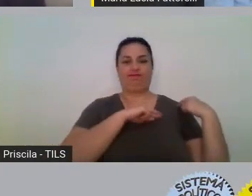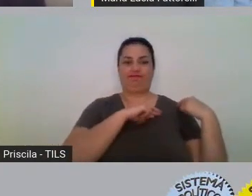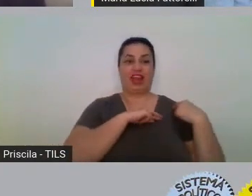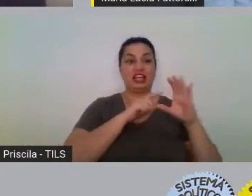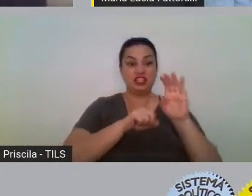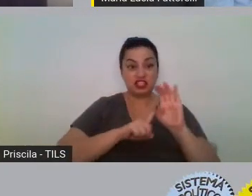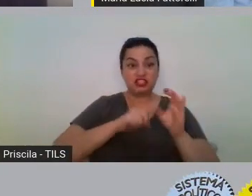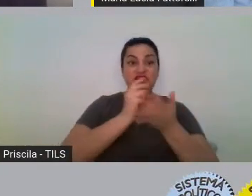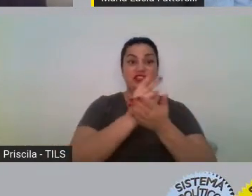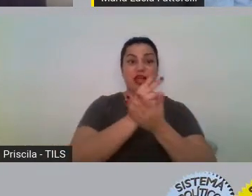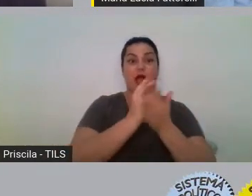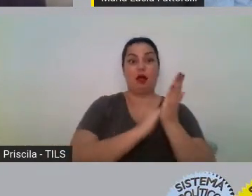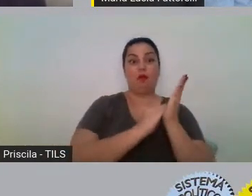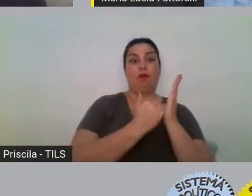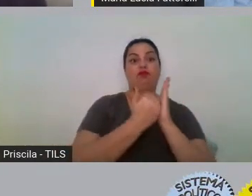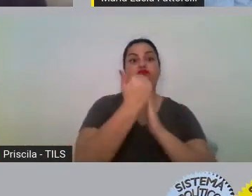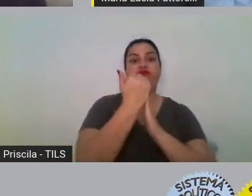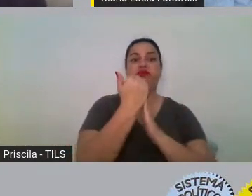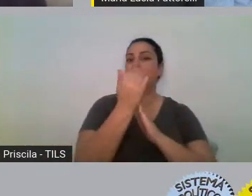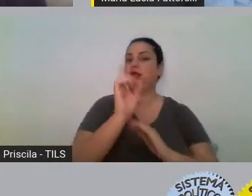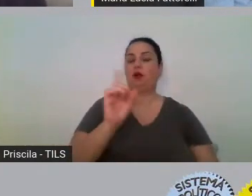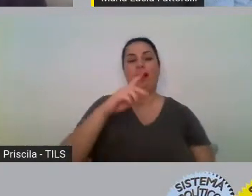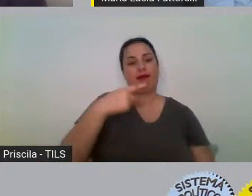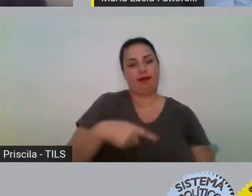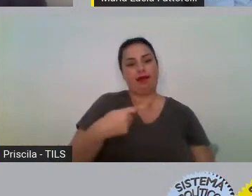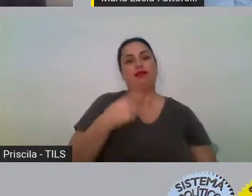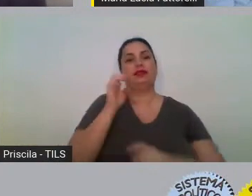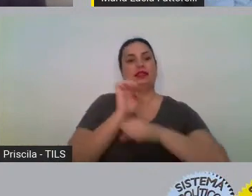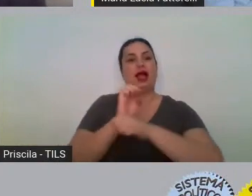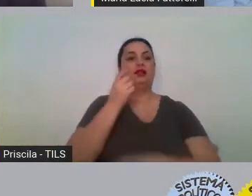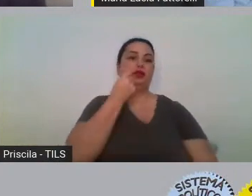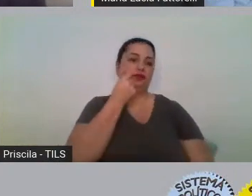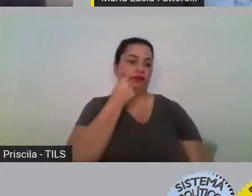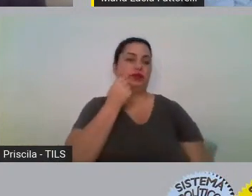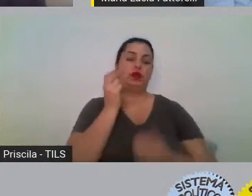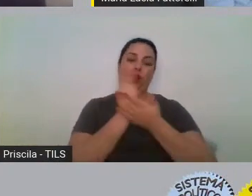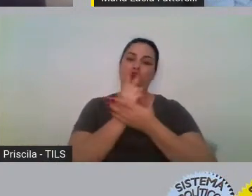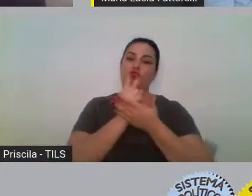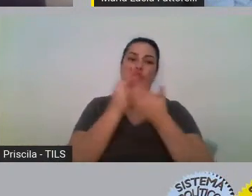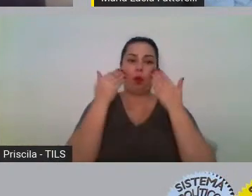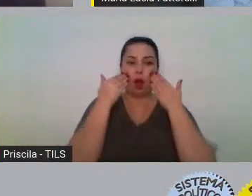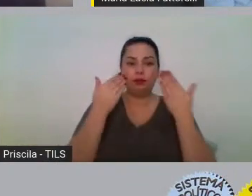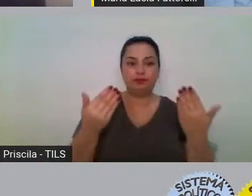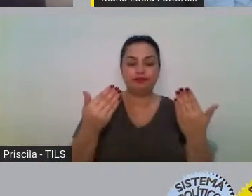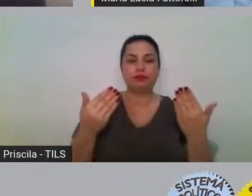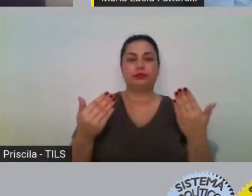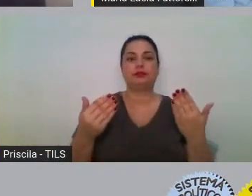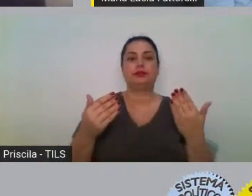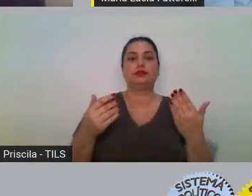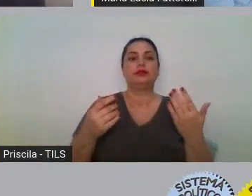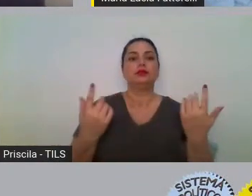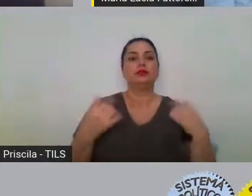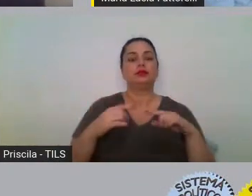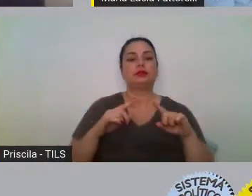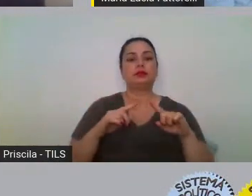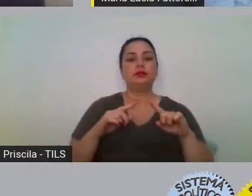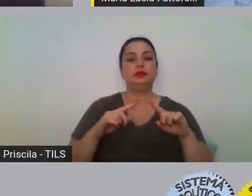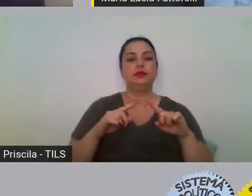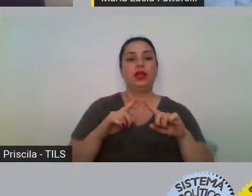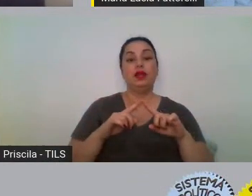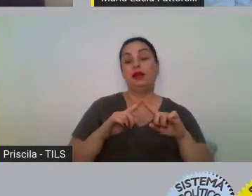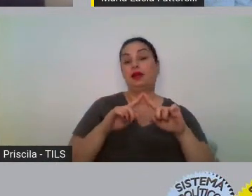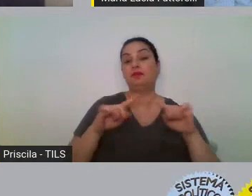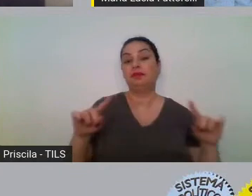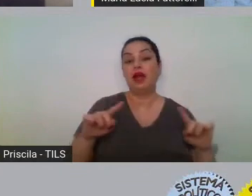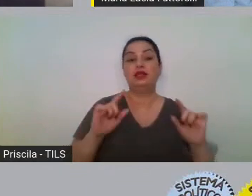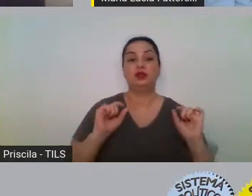está explicitado, mas isso aqui basta pegarmos, porque a questão toda é para que serviam